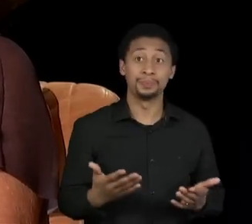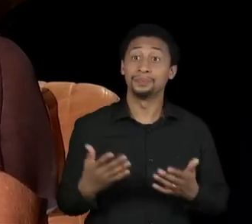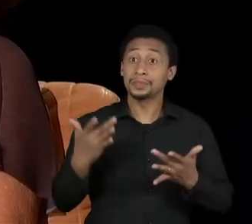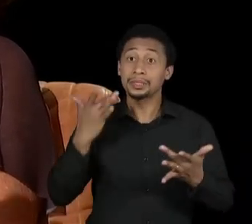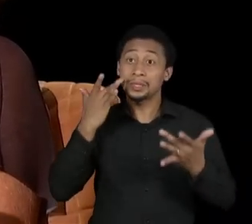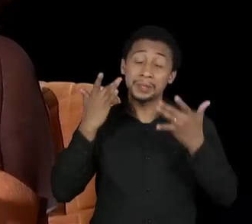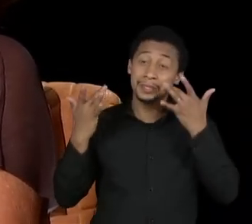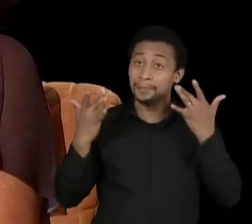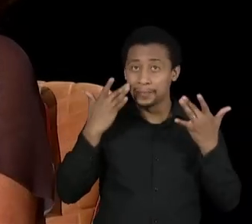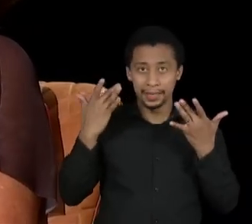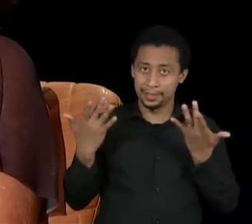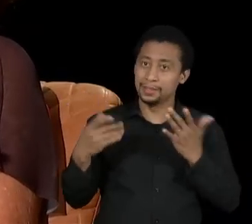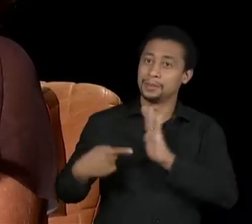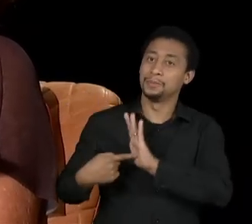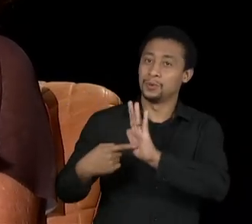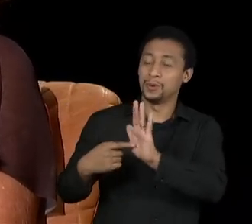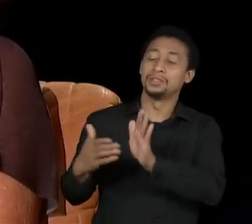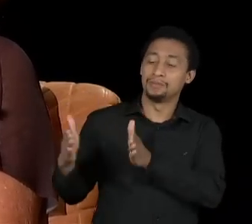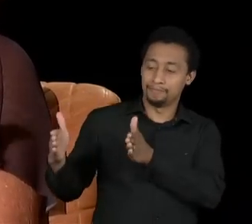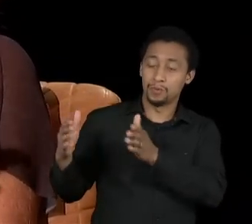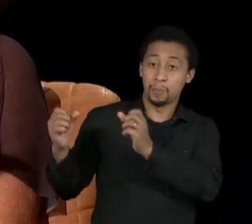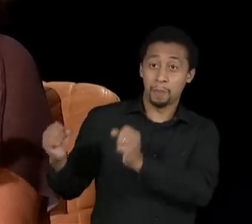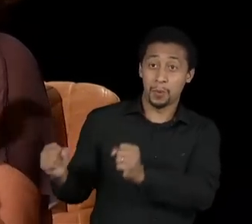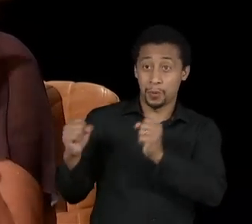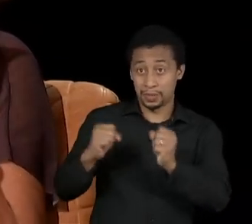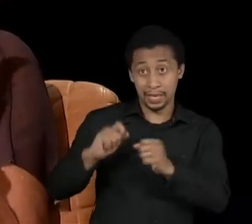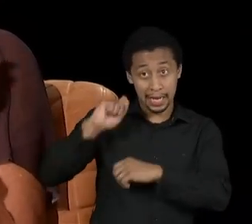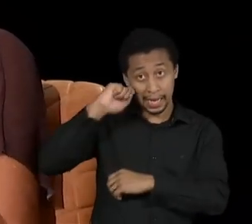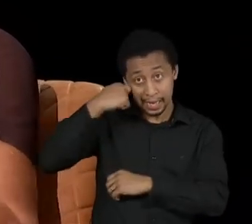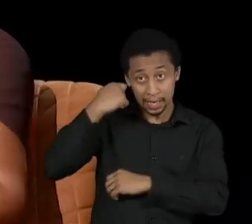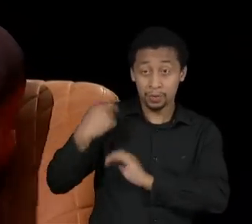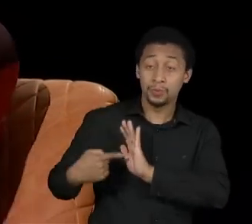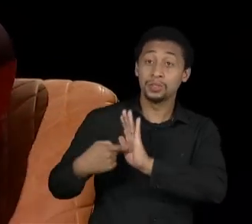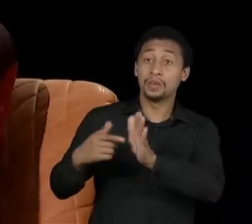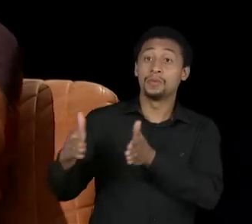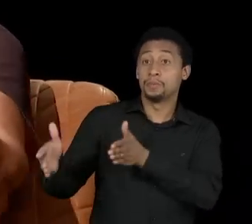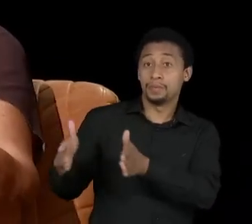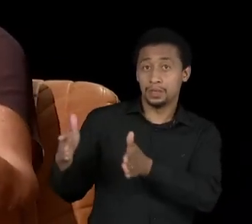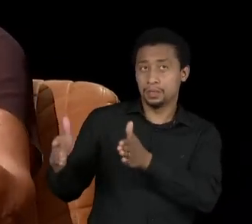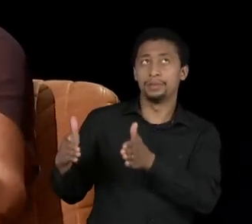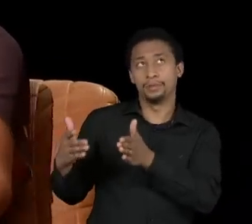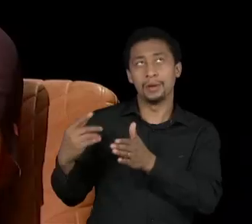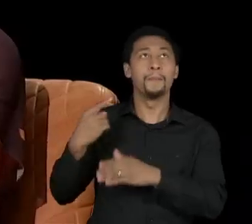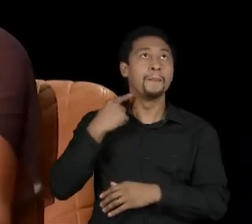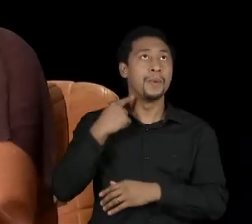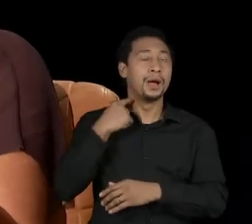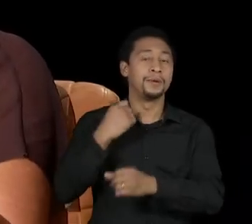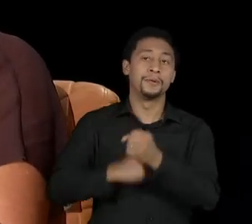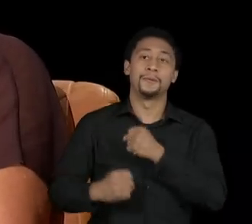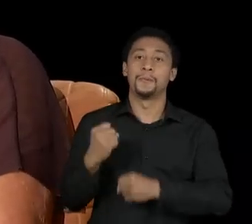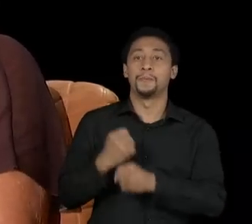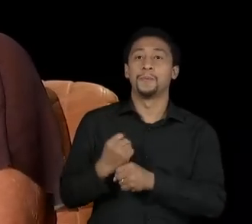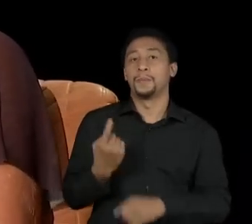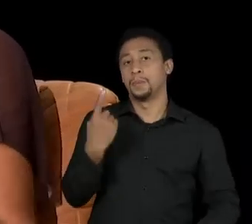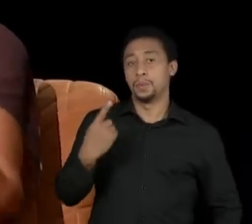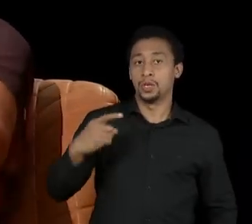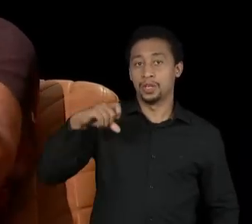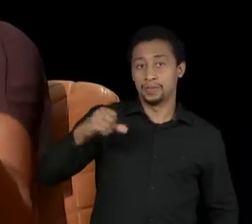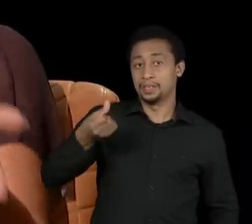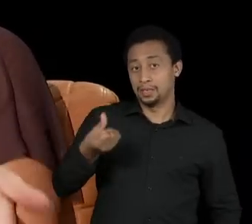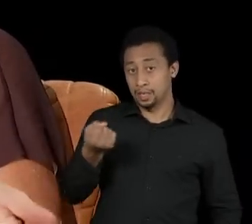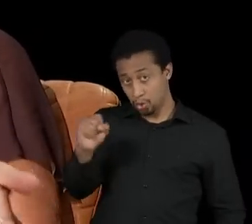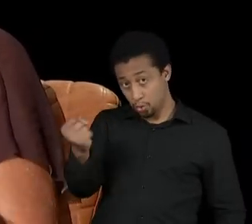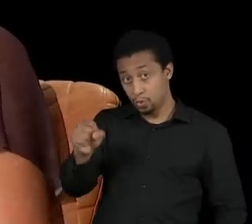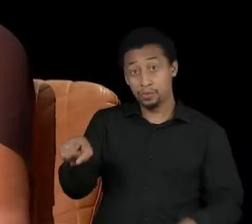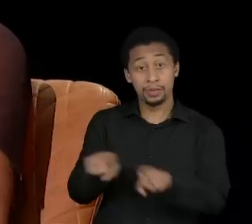peça, lembra que esse período, tanto estava acontecendo em maio de 68, porque foi logo em seguida, como também